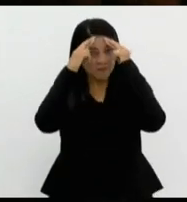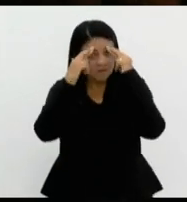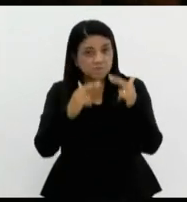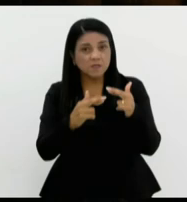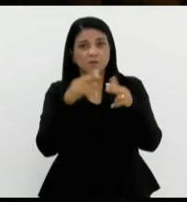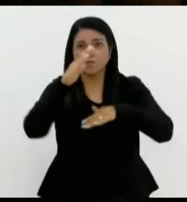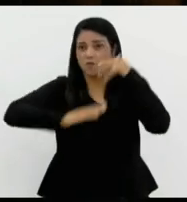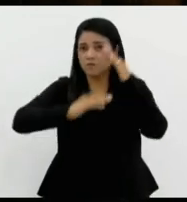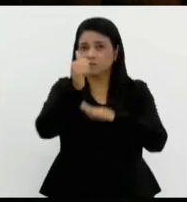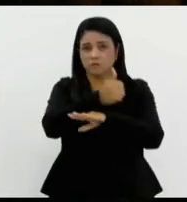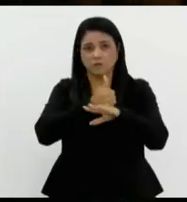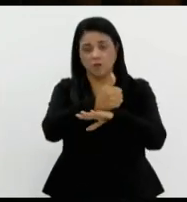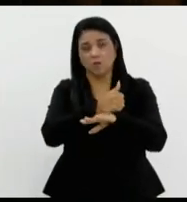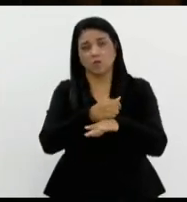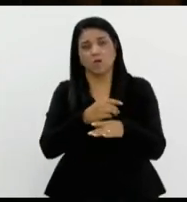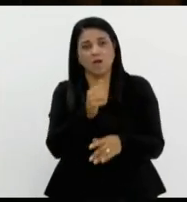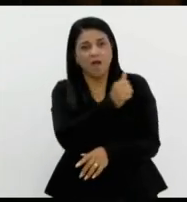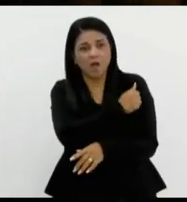a FAETEC seja destruída.